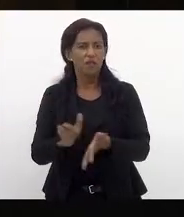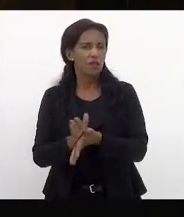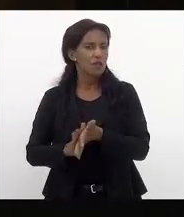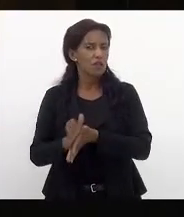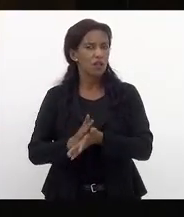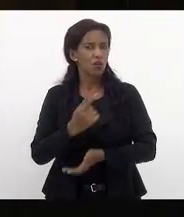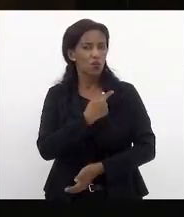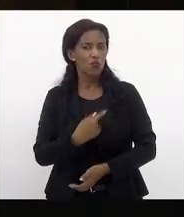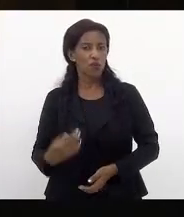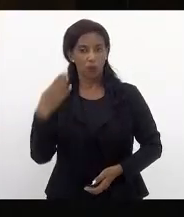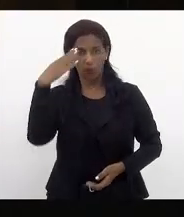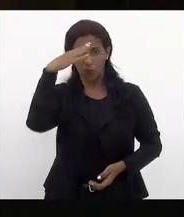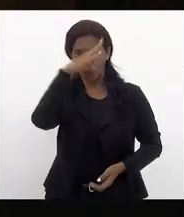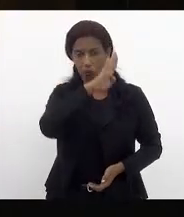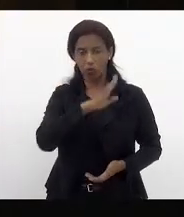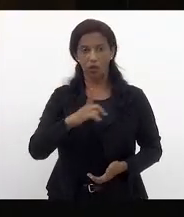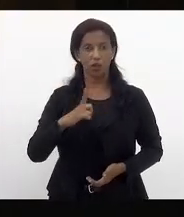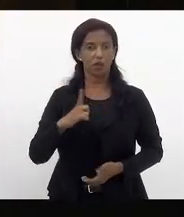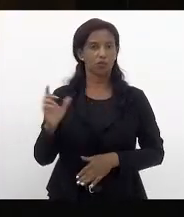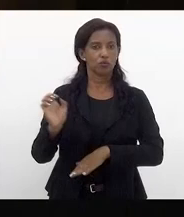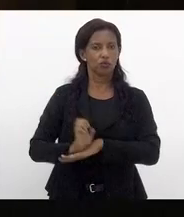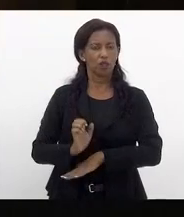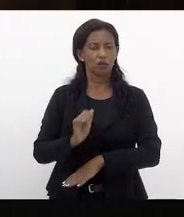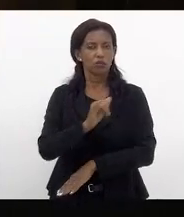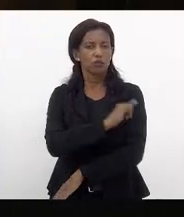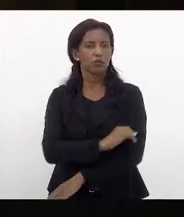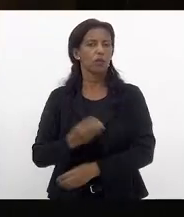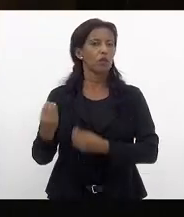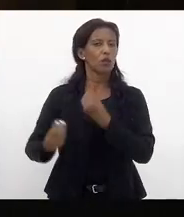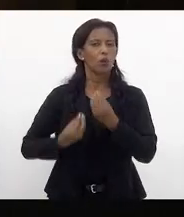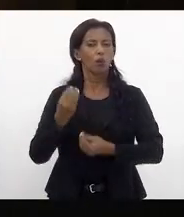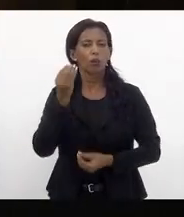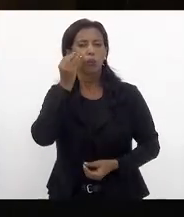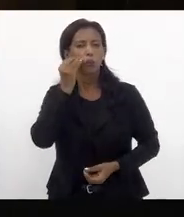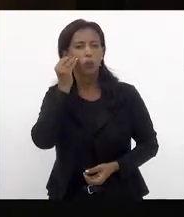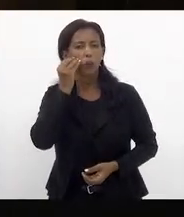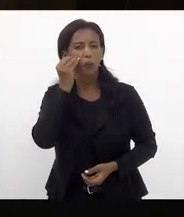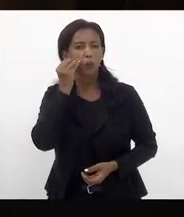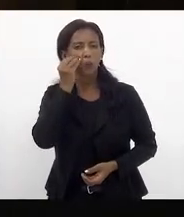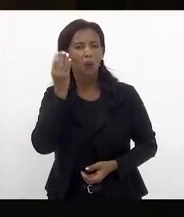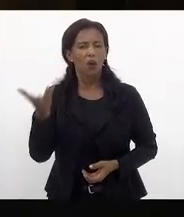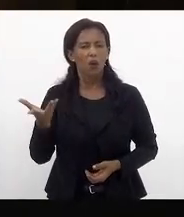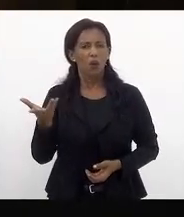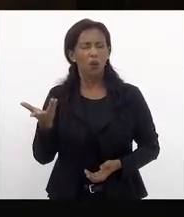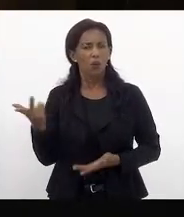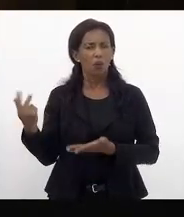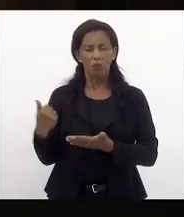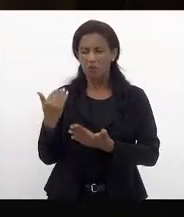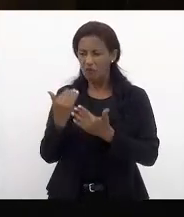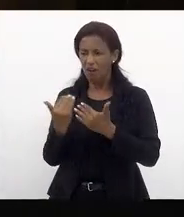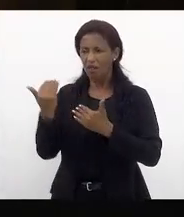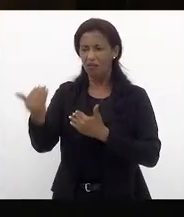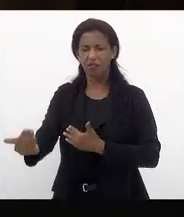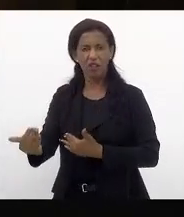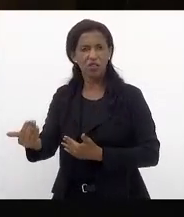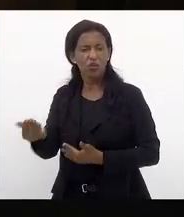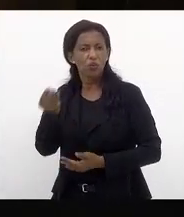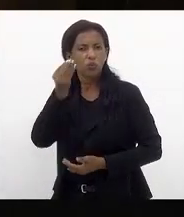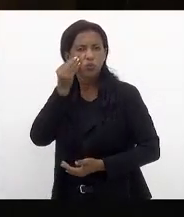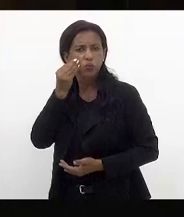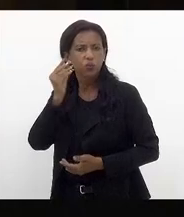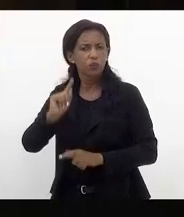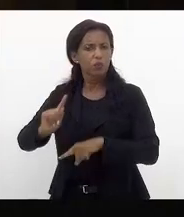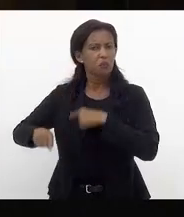o governo Bolsonaro, que coloca o Estado do Rio de Janeiro como um experimento, o boi de piranha que vai na frente